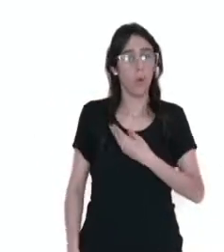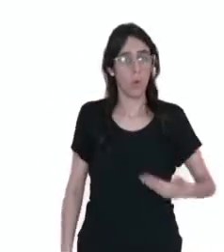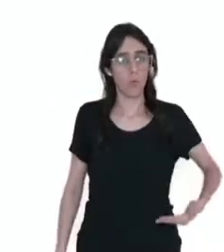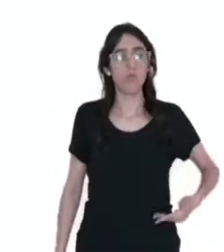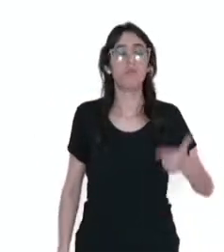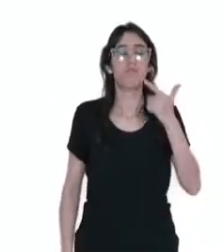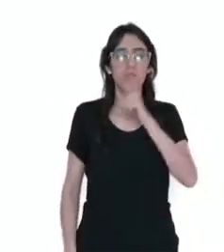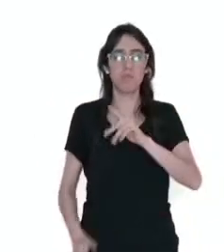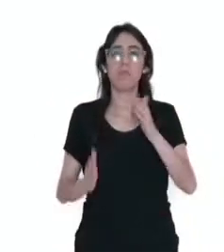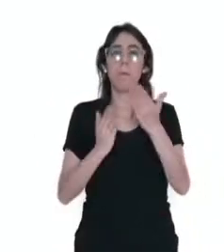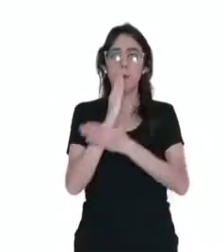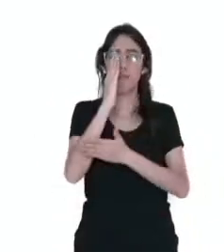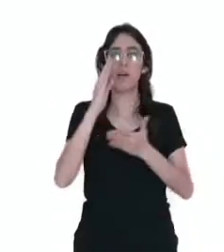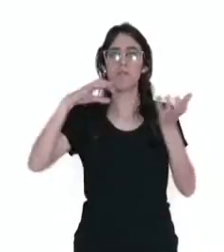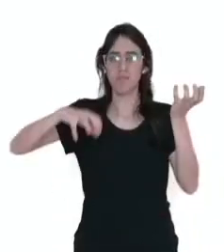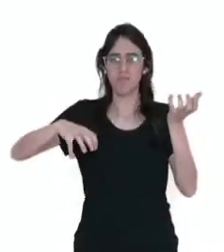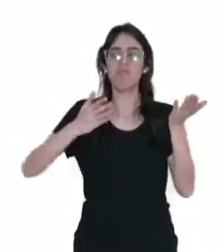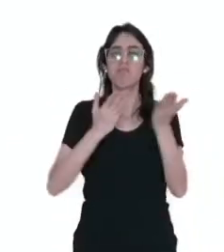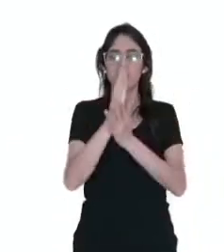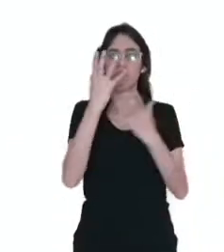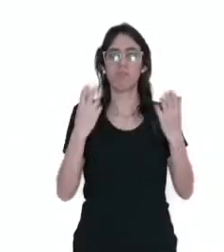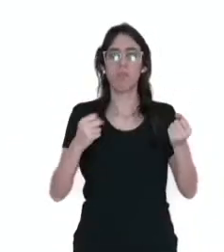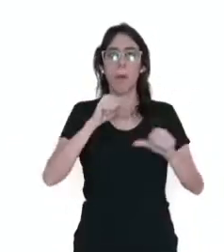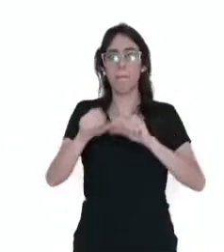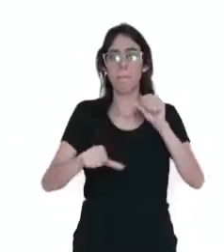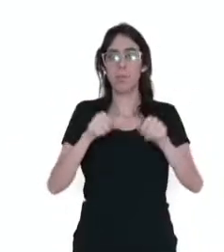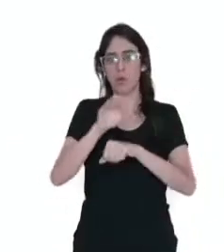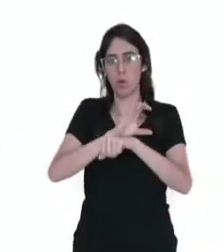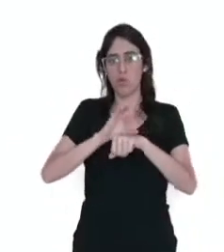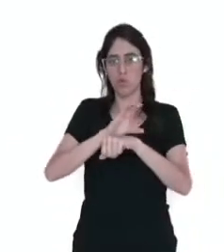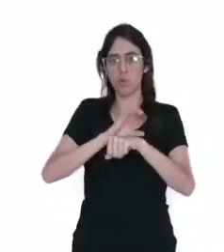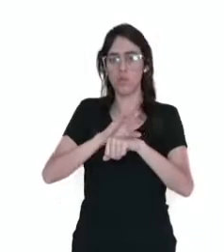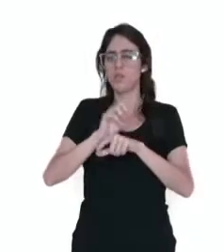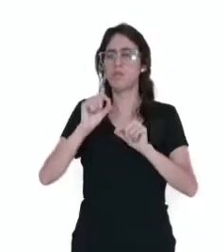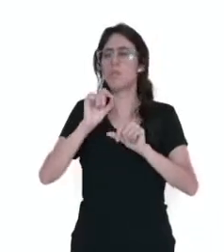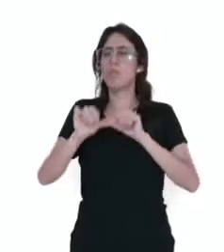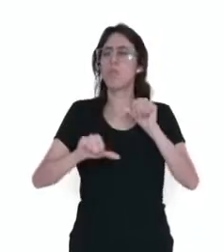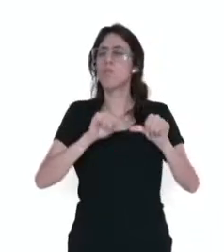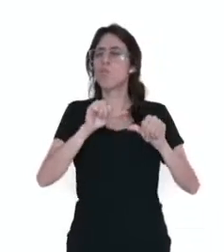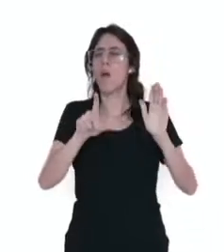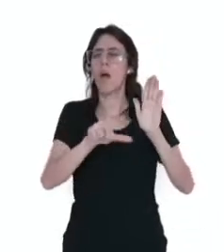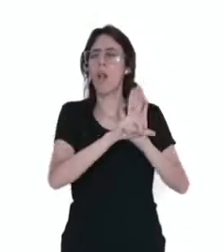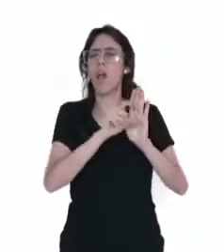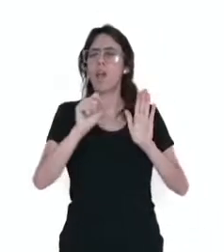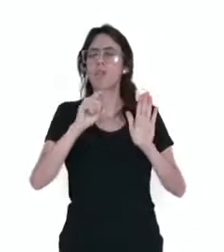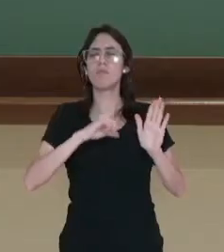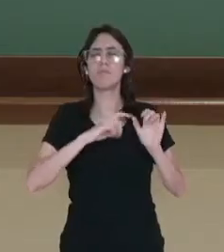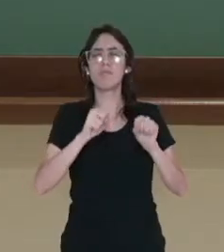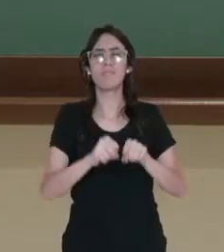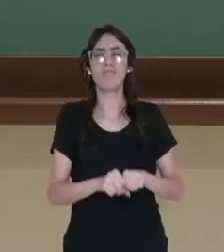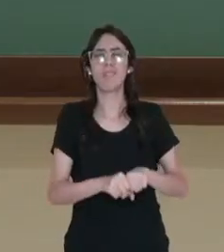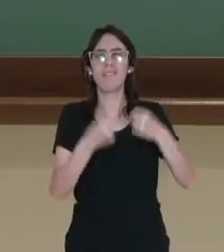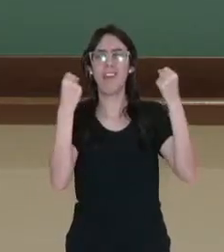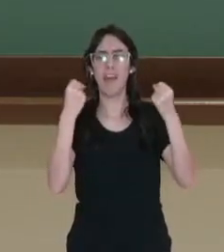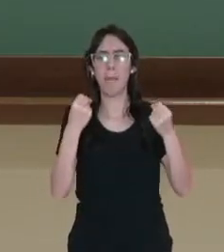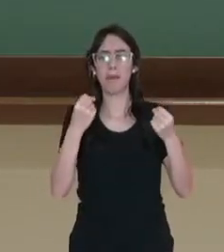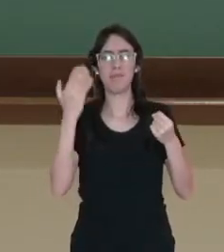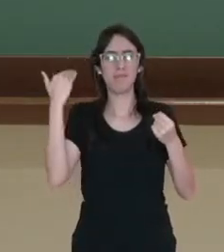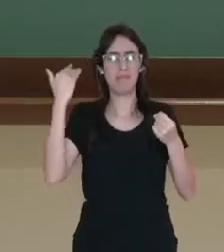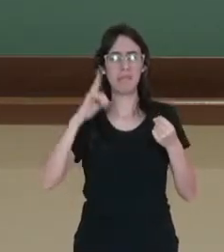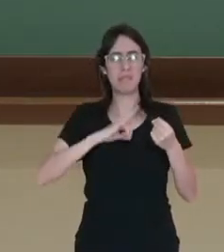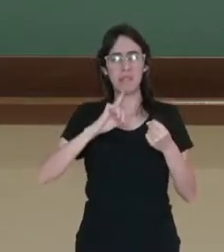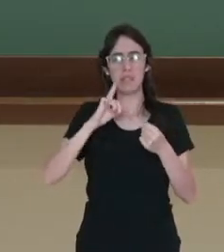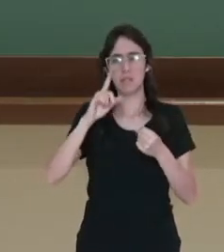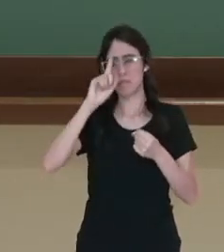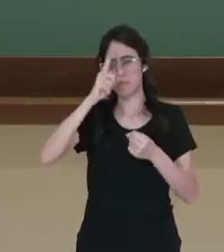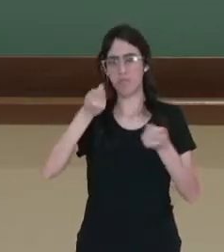Congresso mudanças na Constituição. Entre essas mudanças nas leis, a quebra do monopólio estatal do petróleo e